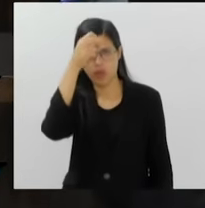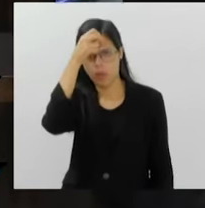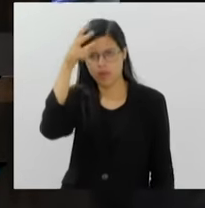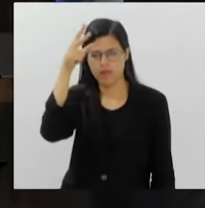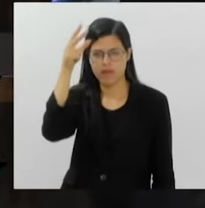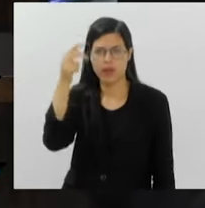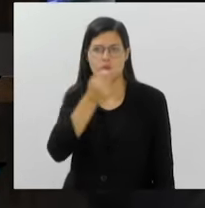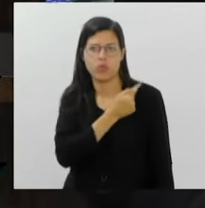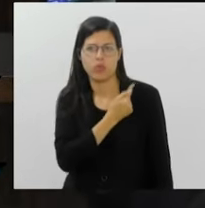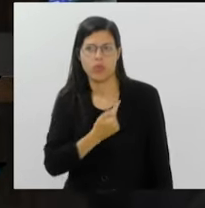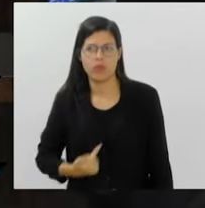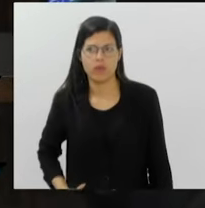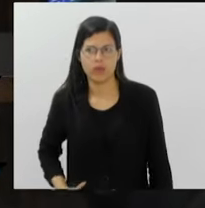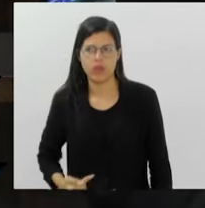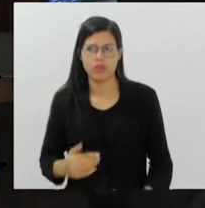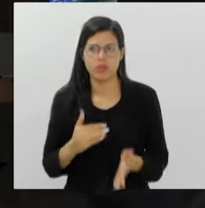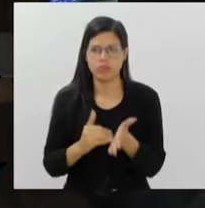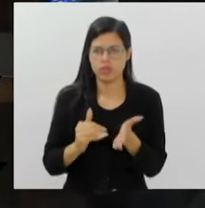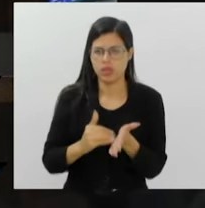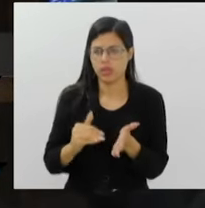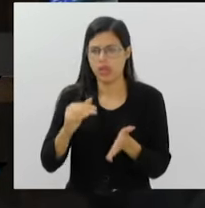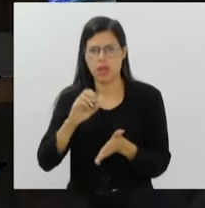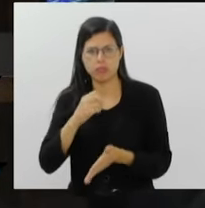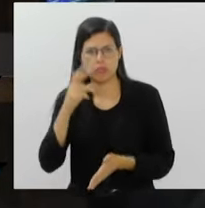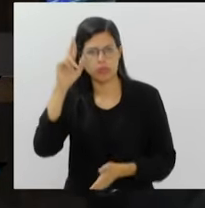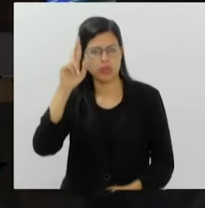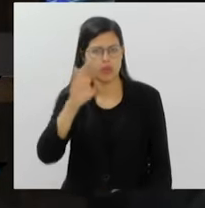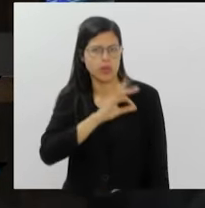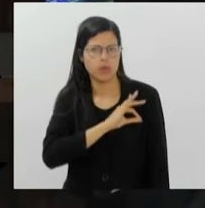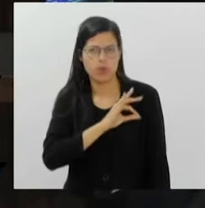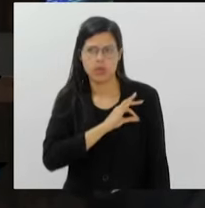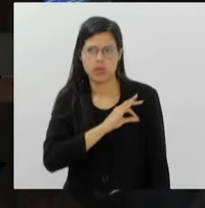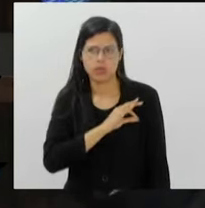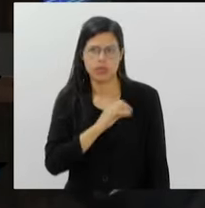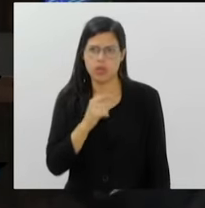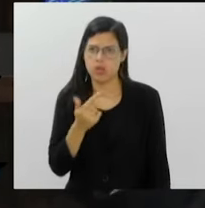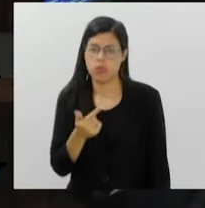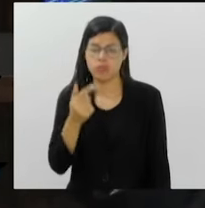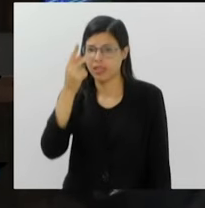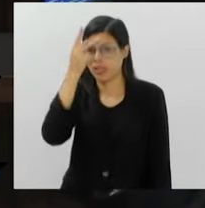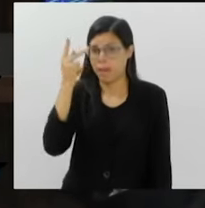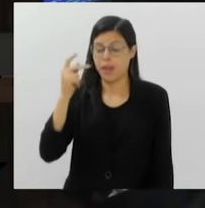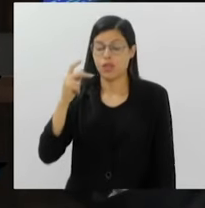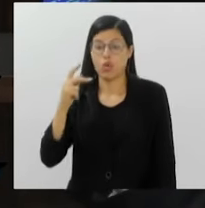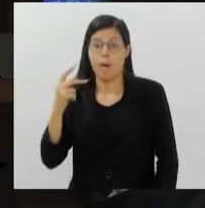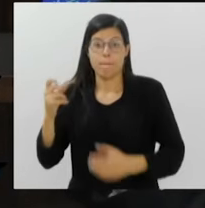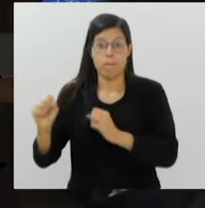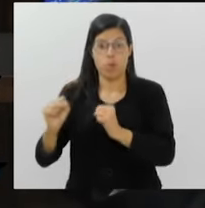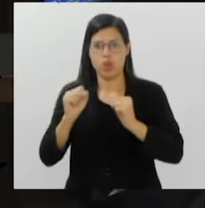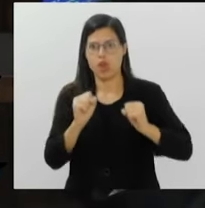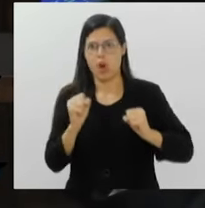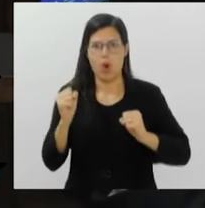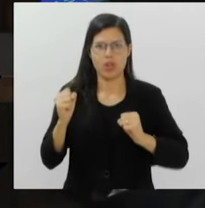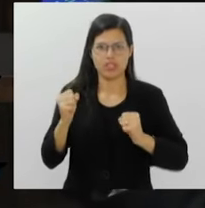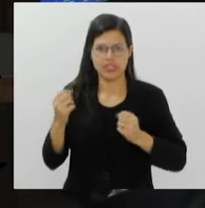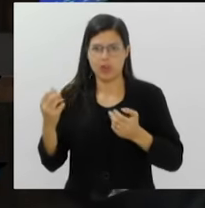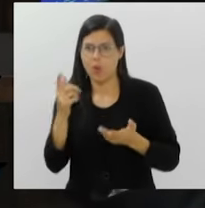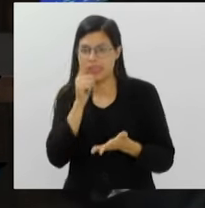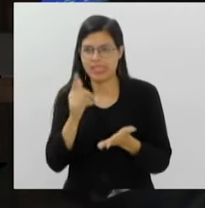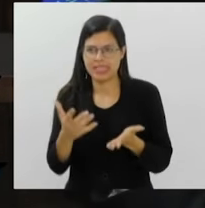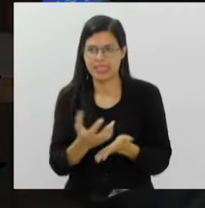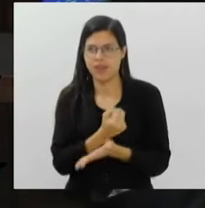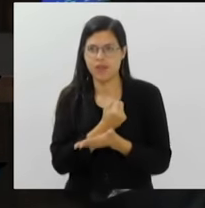secretário, nem no chefe de polícia que for. Não existe esse super-herói. Não adianta achar que a gente vai trocar, por exemplo,